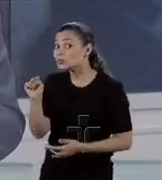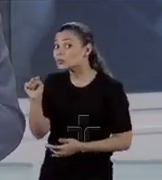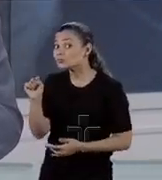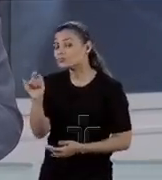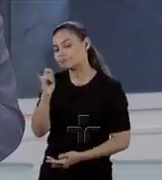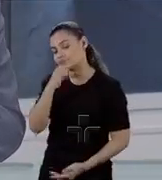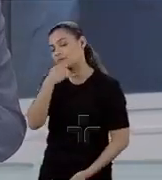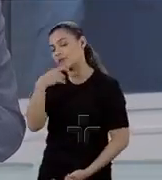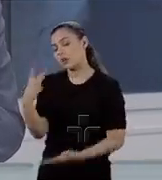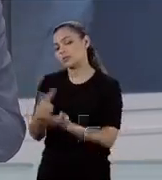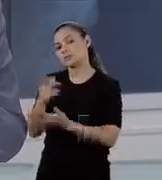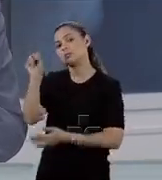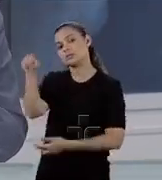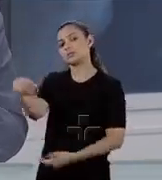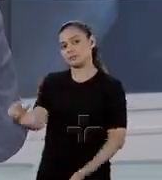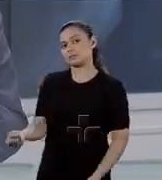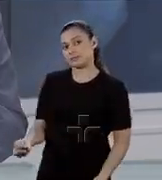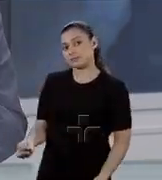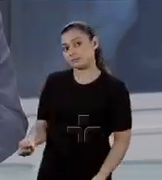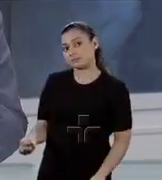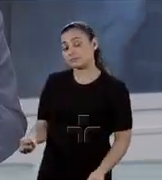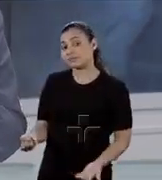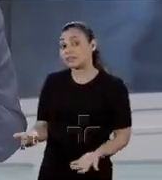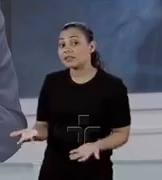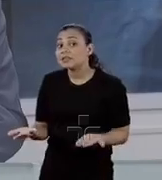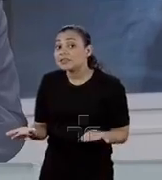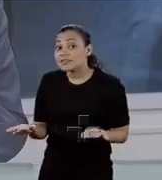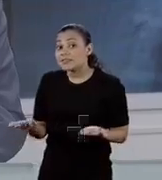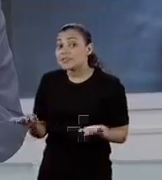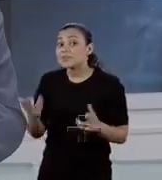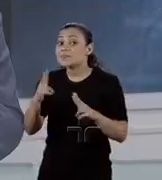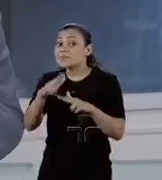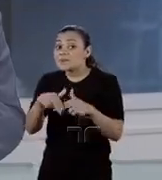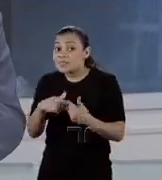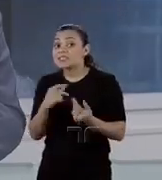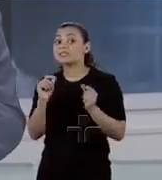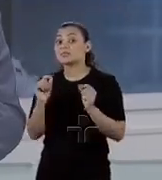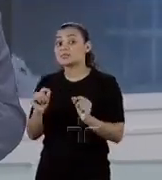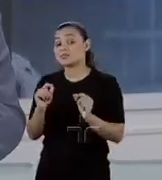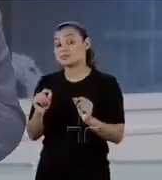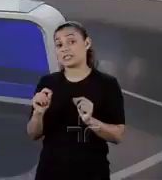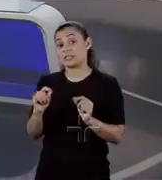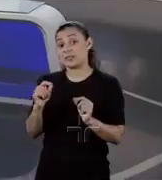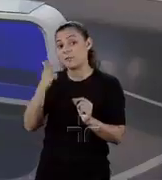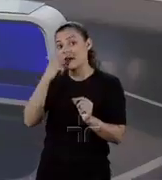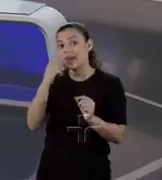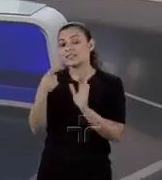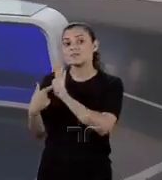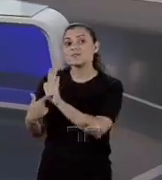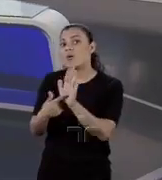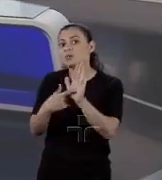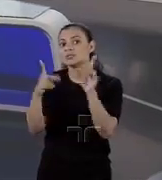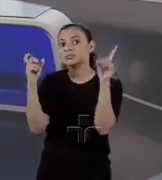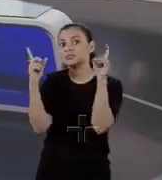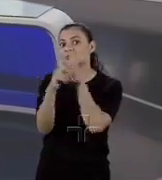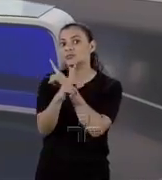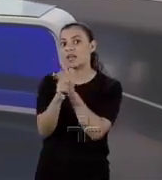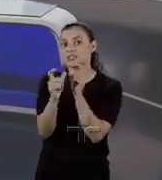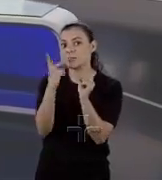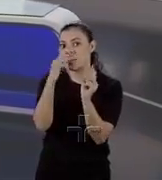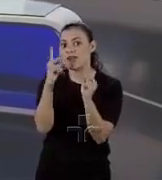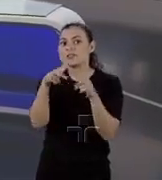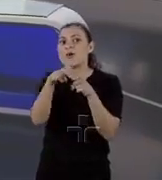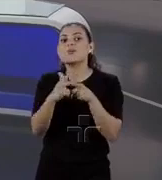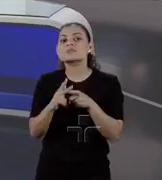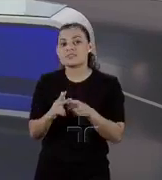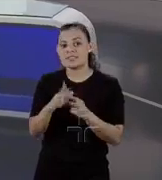Infelizmente está. Ponto de exclamação. Então, um visionário. Mas acrescenta essa dificuldade do autocorretor, né? Que às vezes